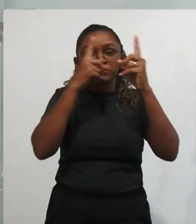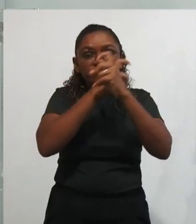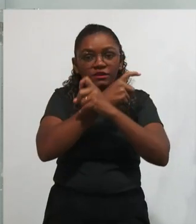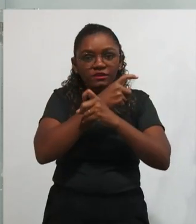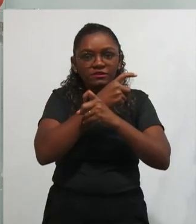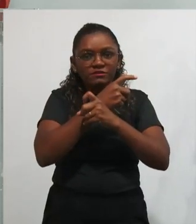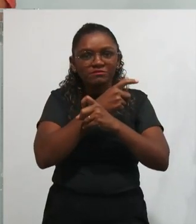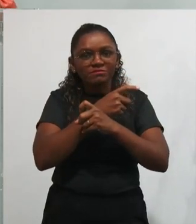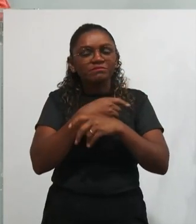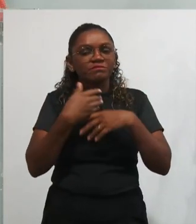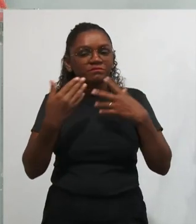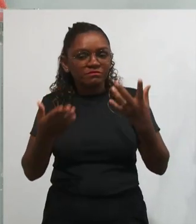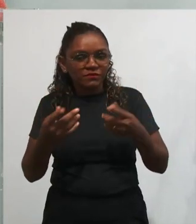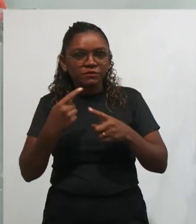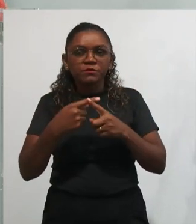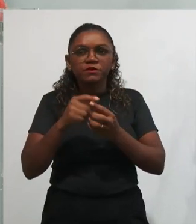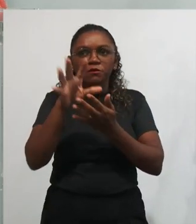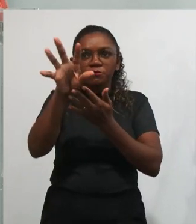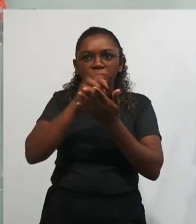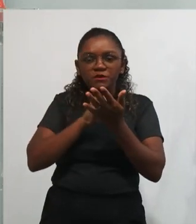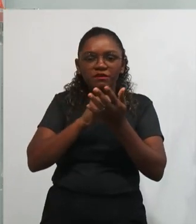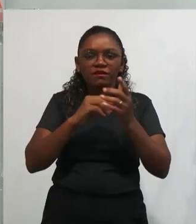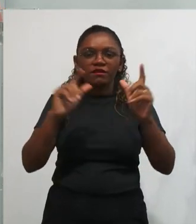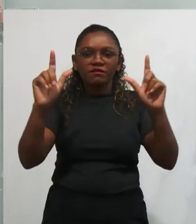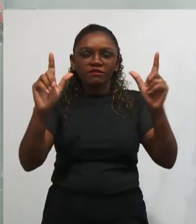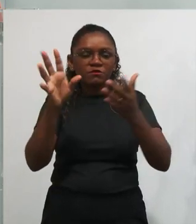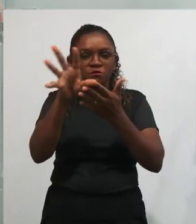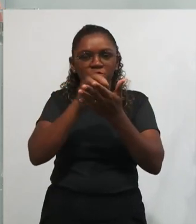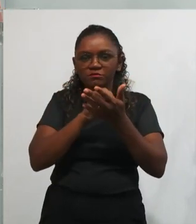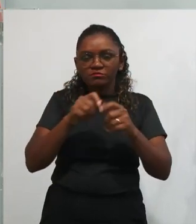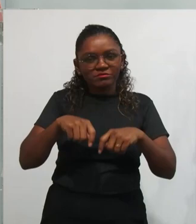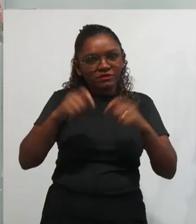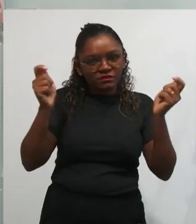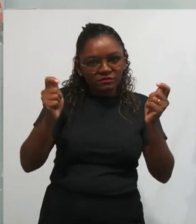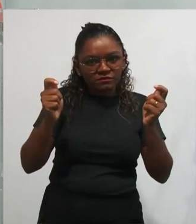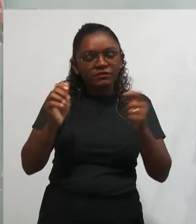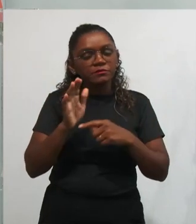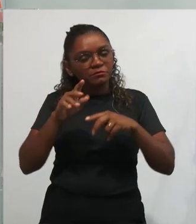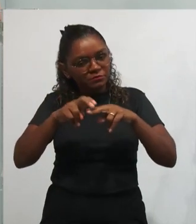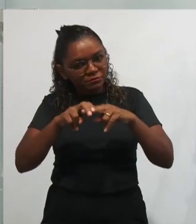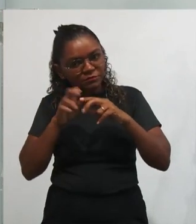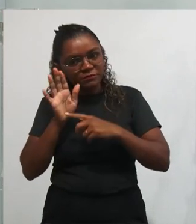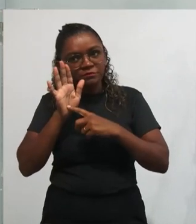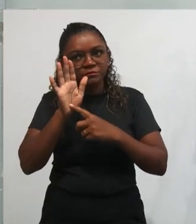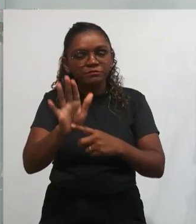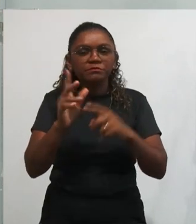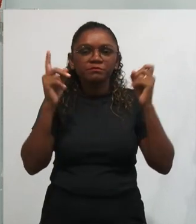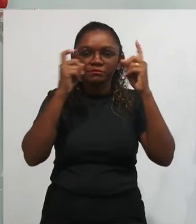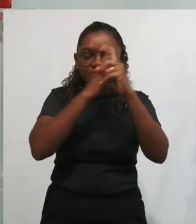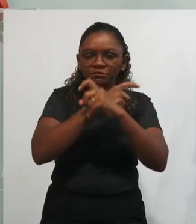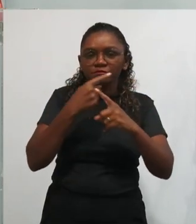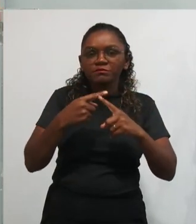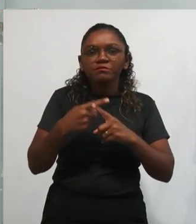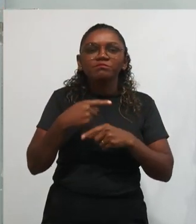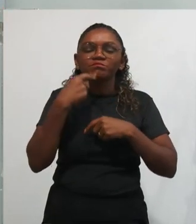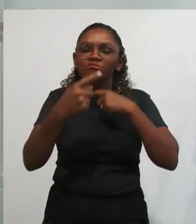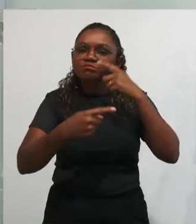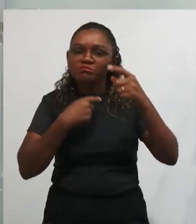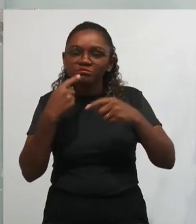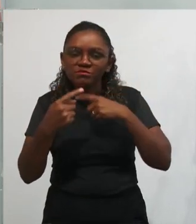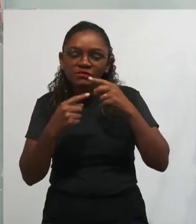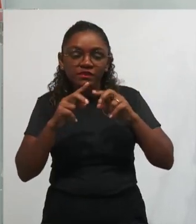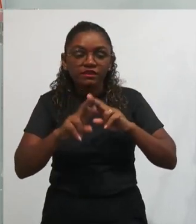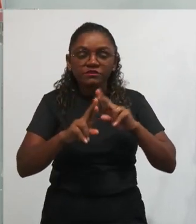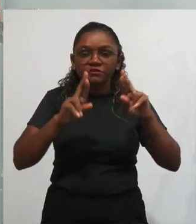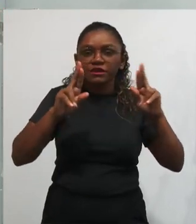transpor do quadro para o caderno apresenta também essa dificuldade porque ele não conseguiu apreender a diferença